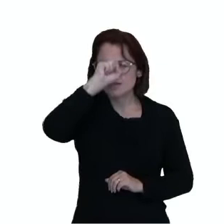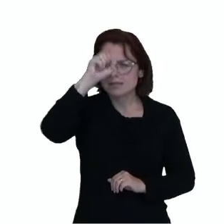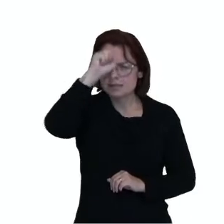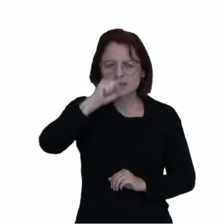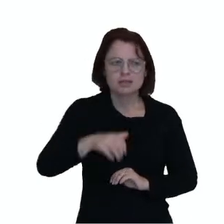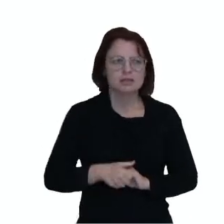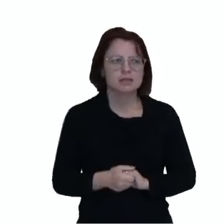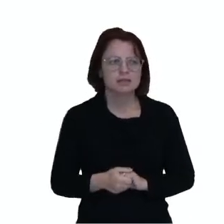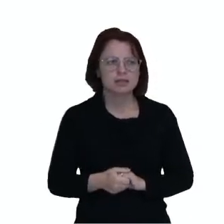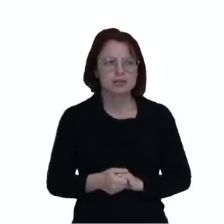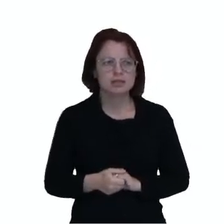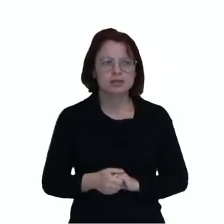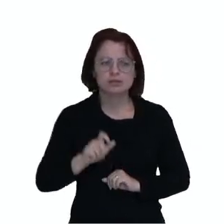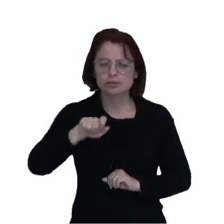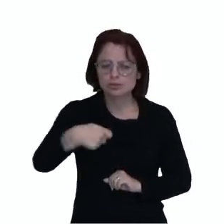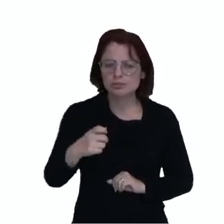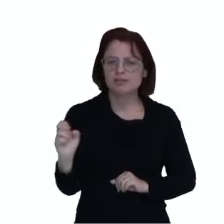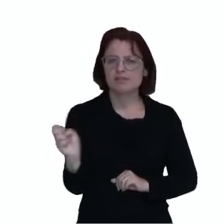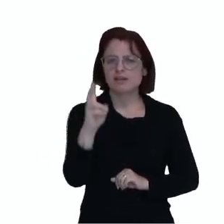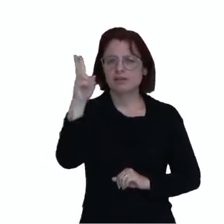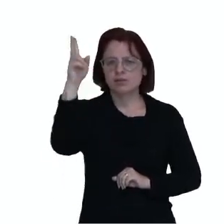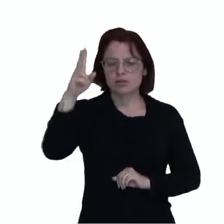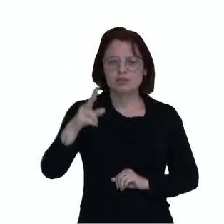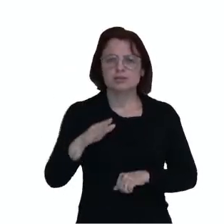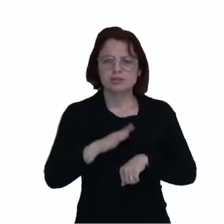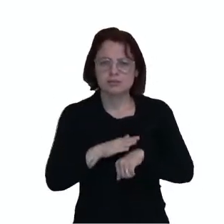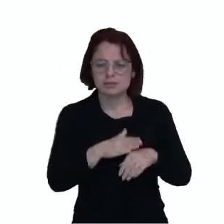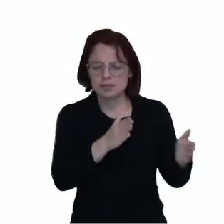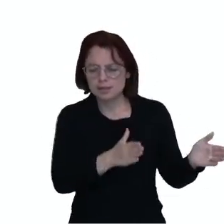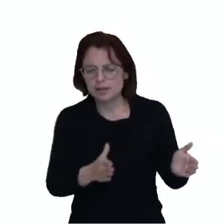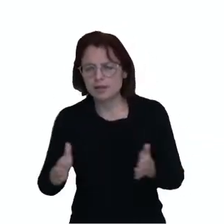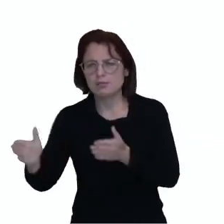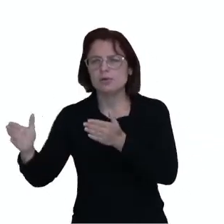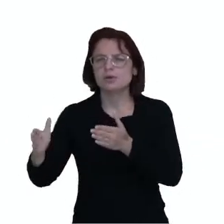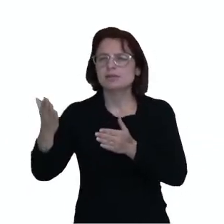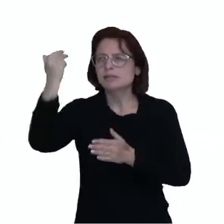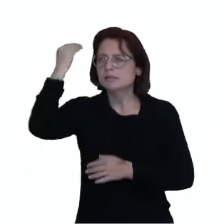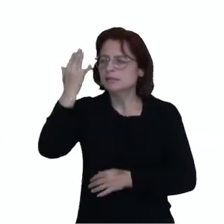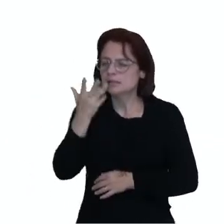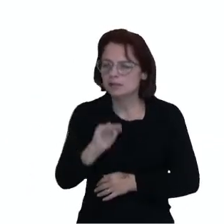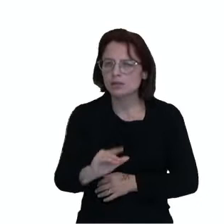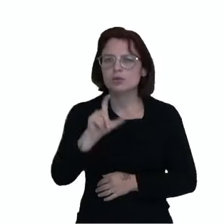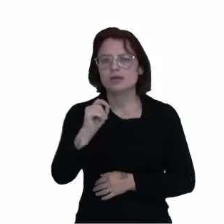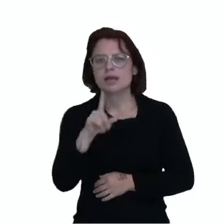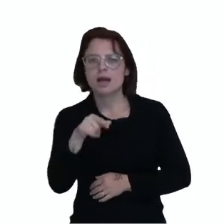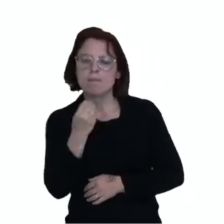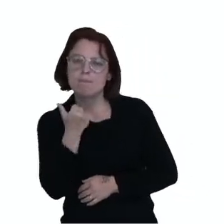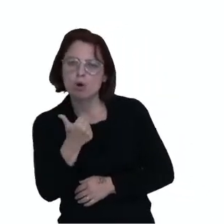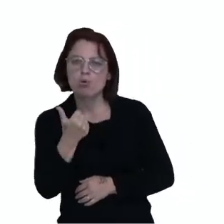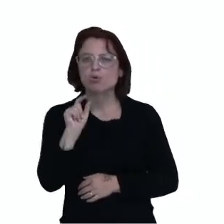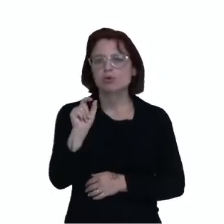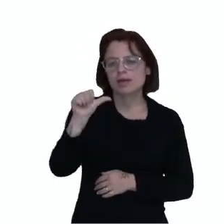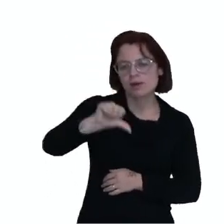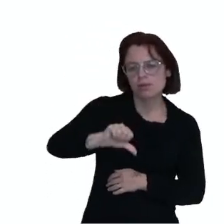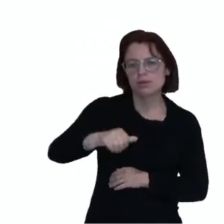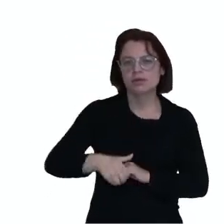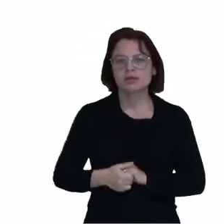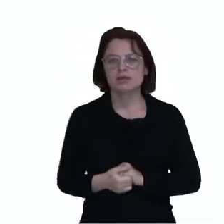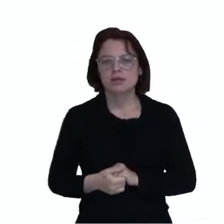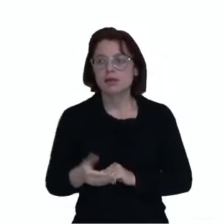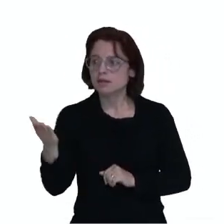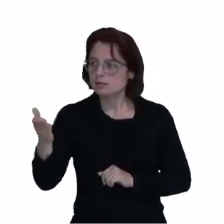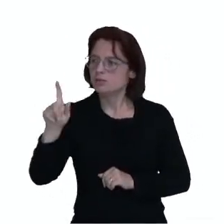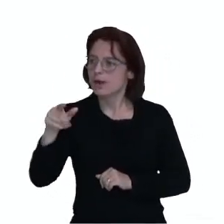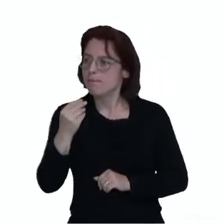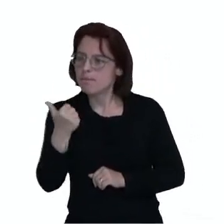meus valores ao longo do tempo, desde criança, o que é bom, o que é mal. Isso não pode ser ruim, isso pode ser bom,